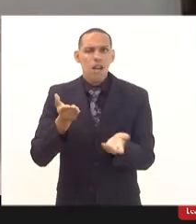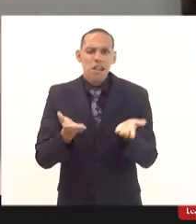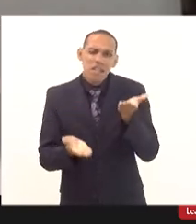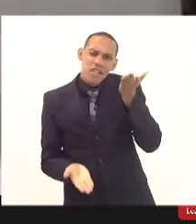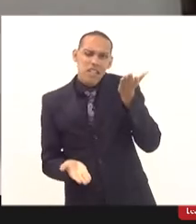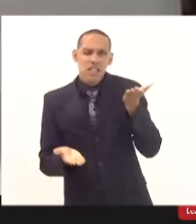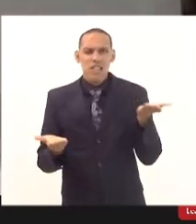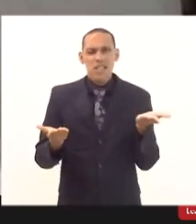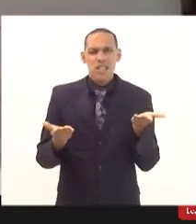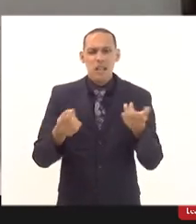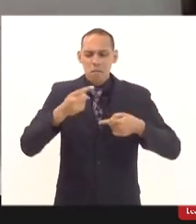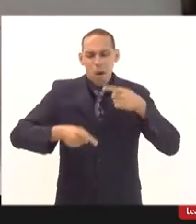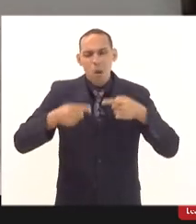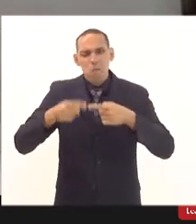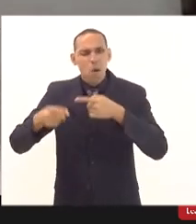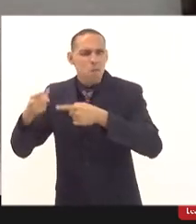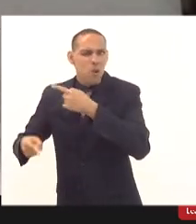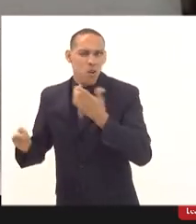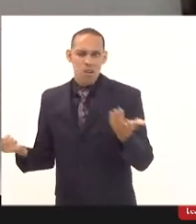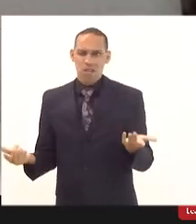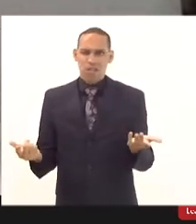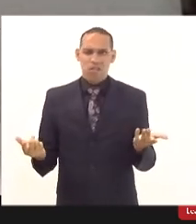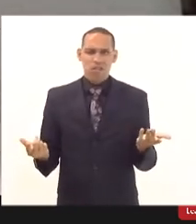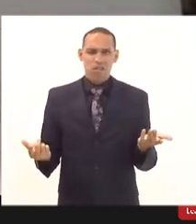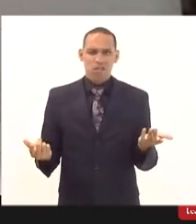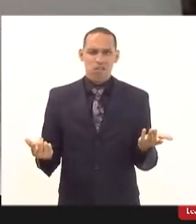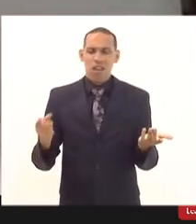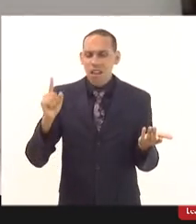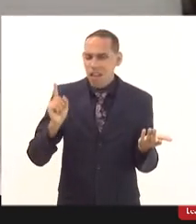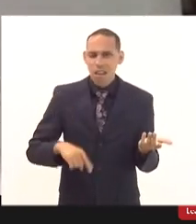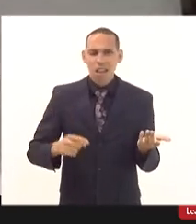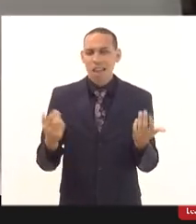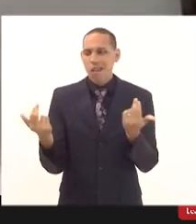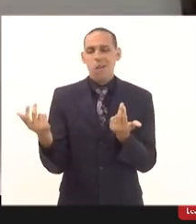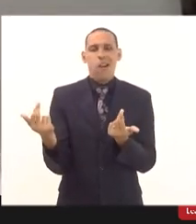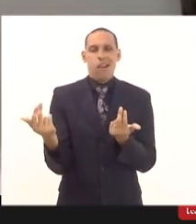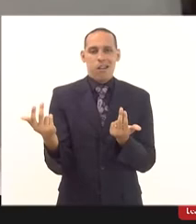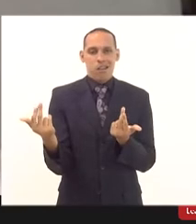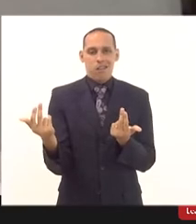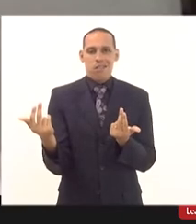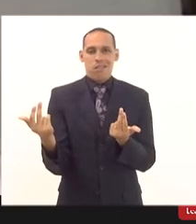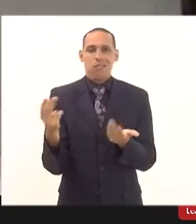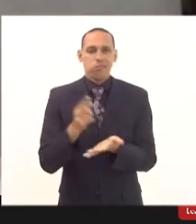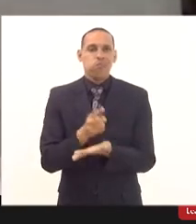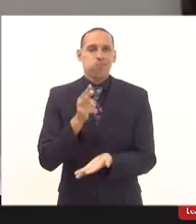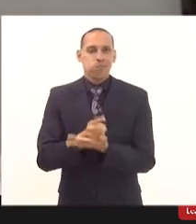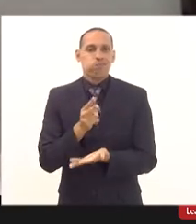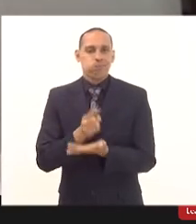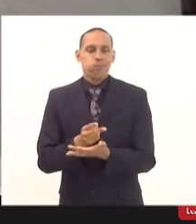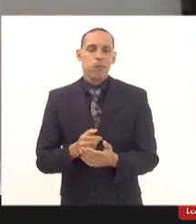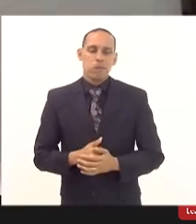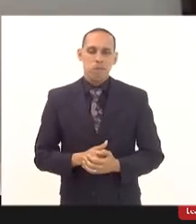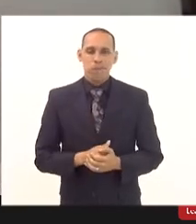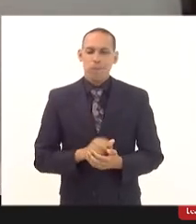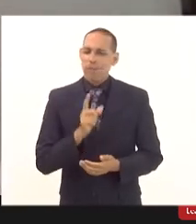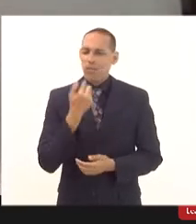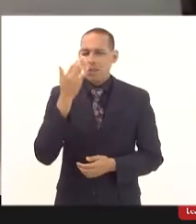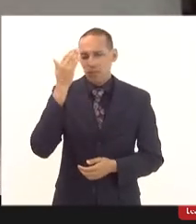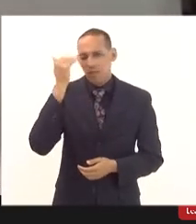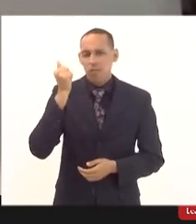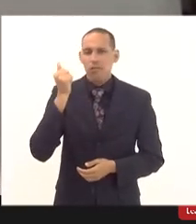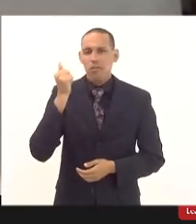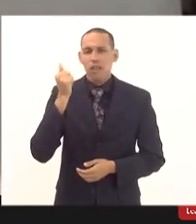a censura foi o foram de um denominador comum até aqui e vem sendo agora também a gente